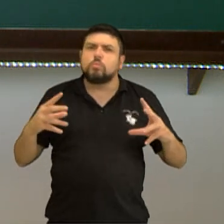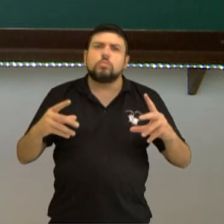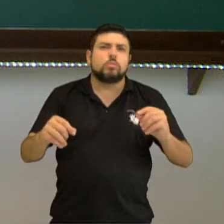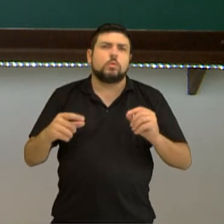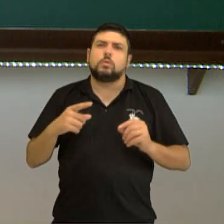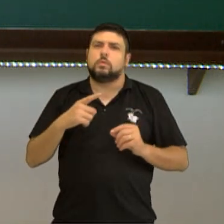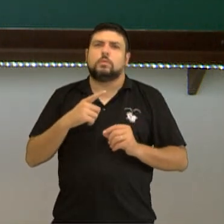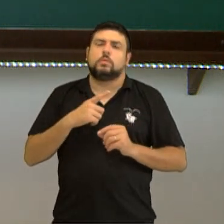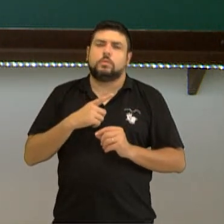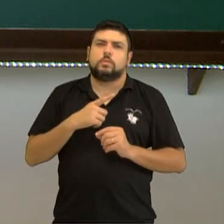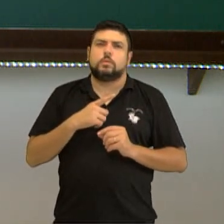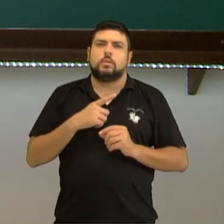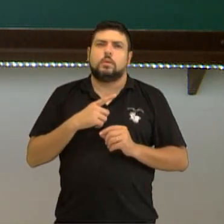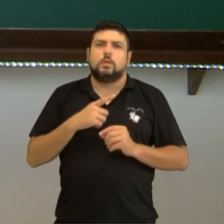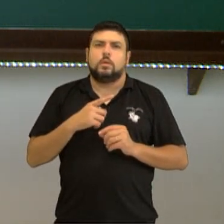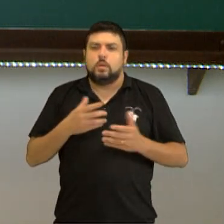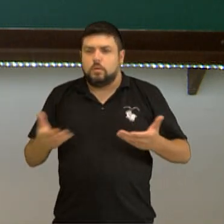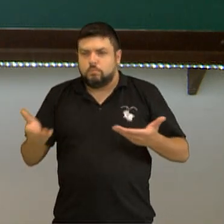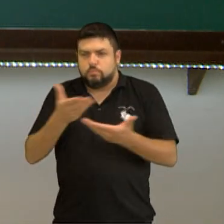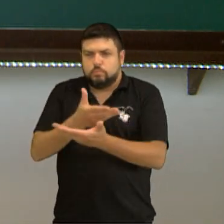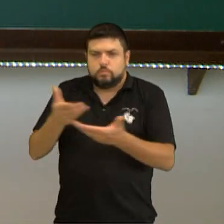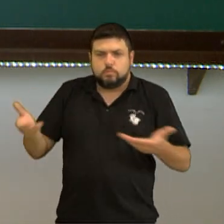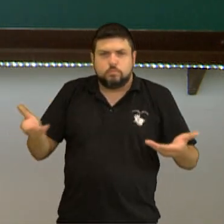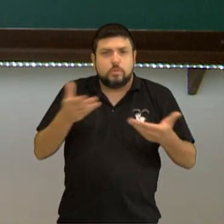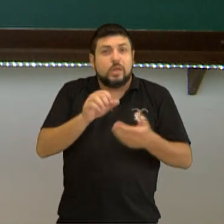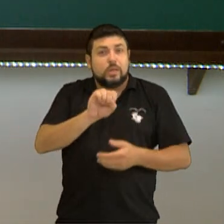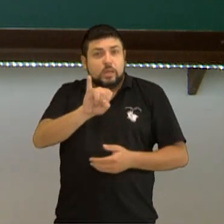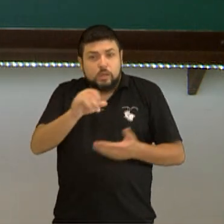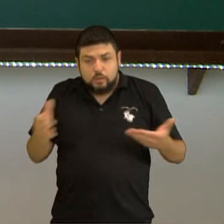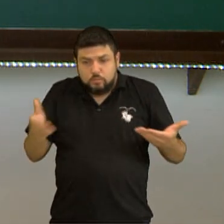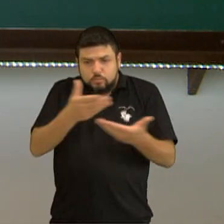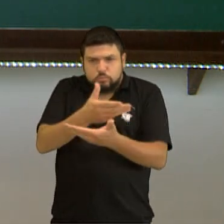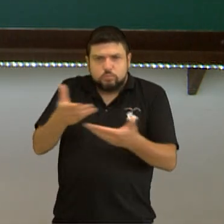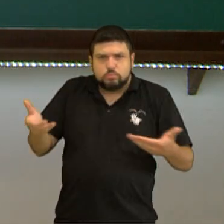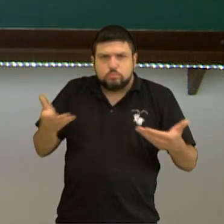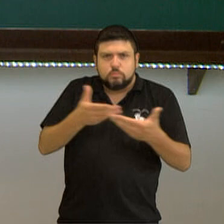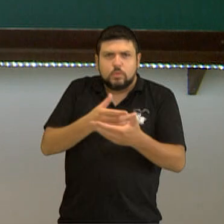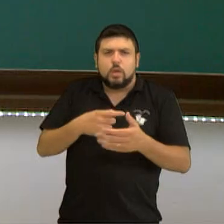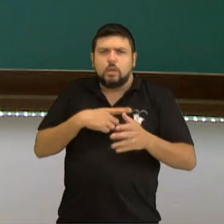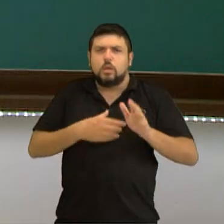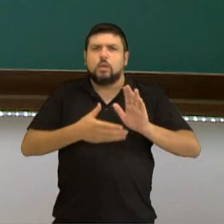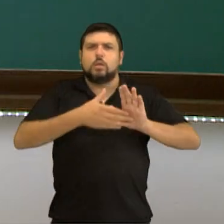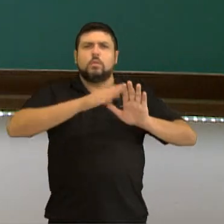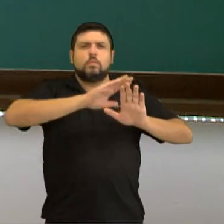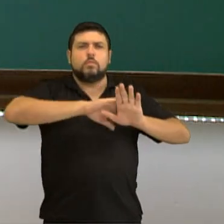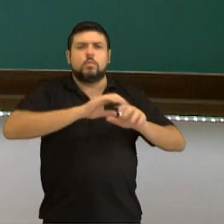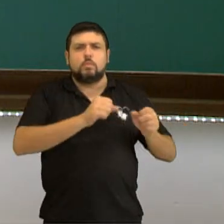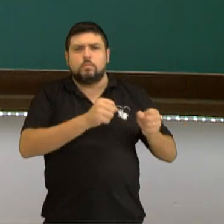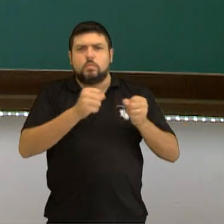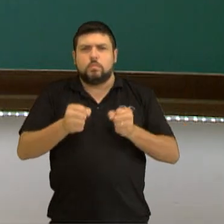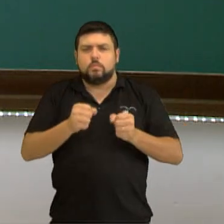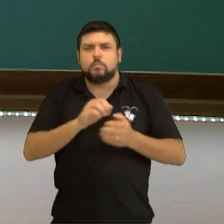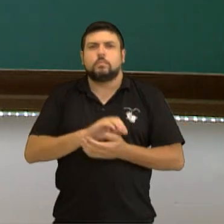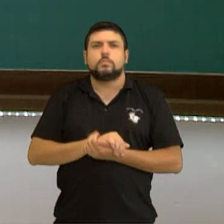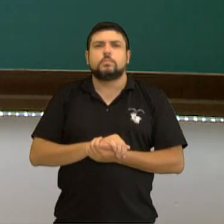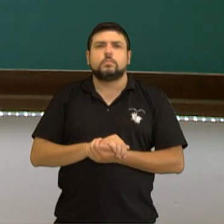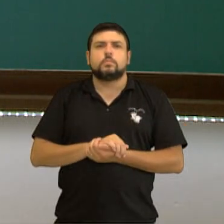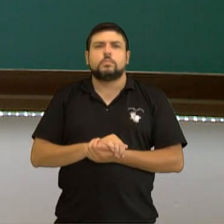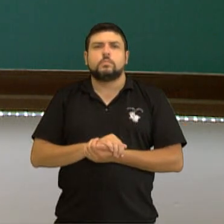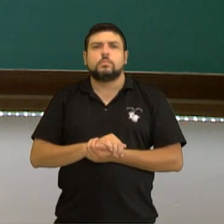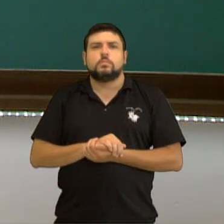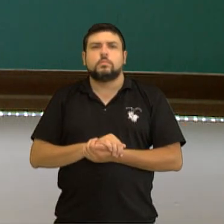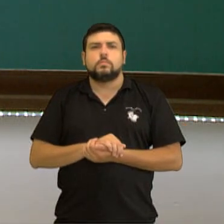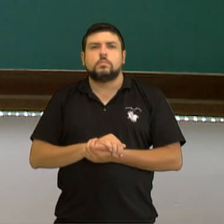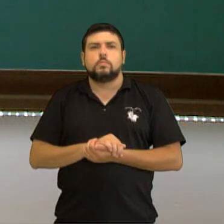outra, ou de nações entre nações, ou de indivíduos entre os indivíduos. Tá certo? A legitimidade é o uso do poder dentro de